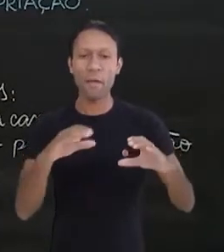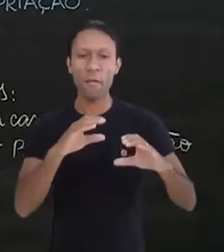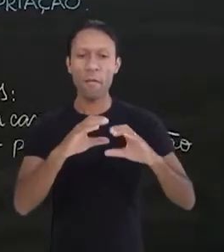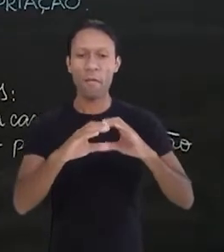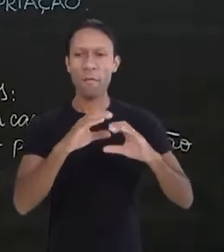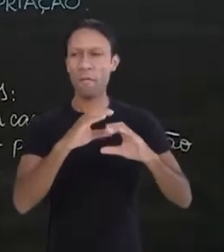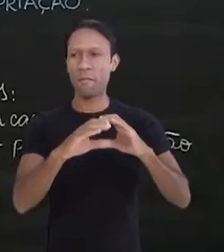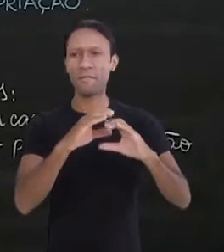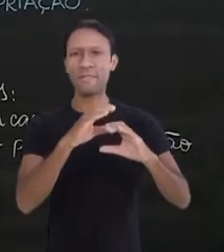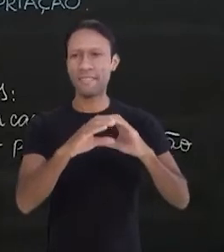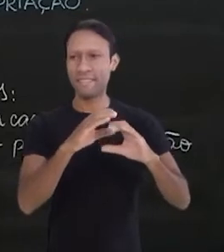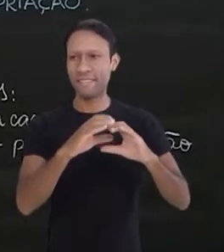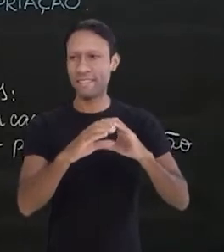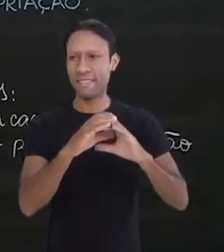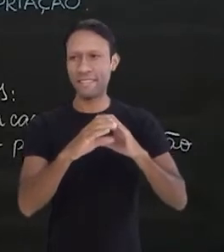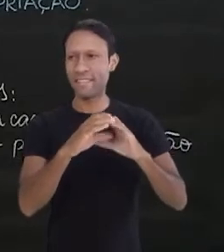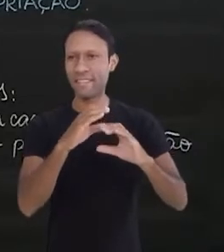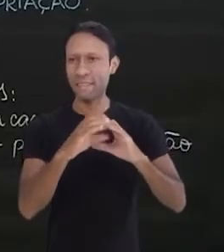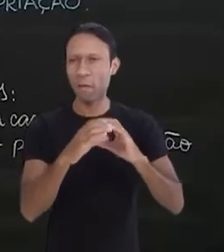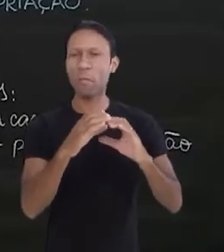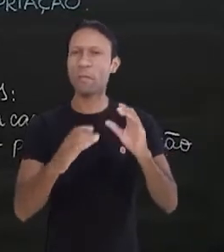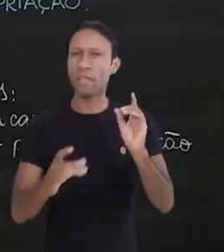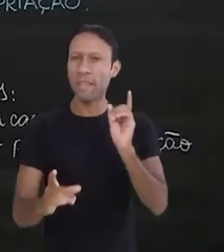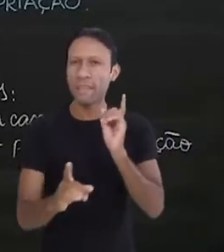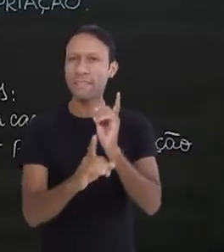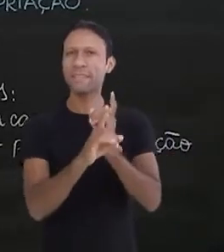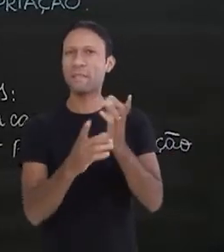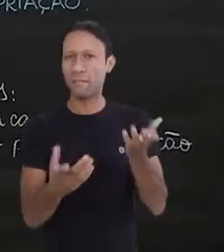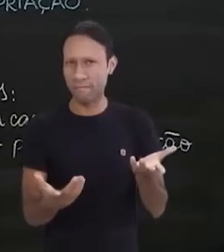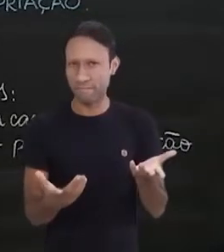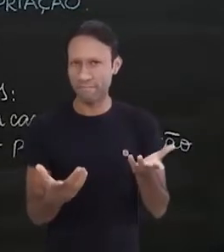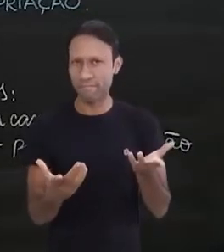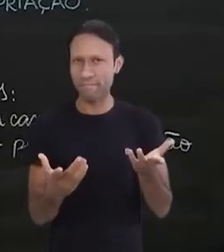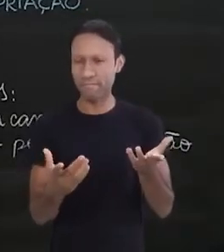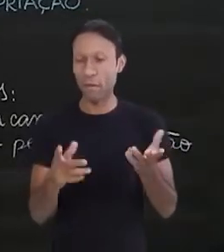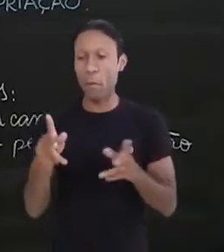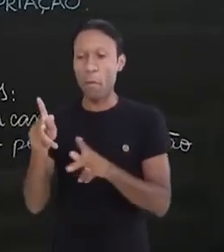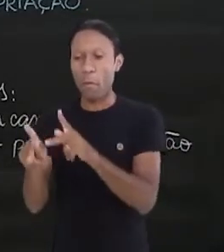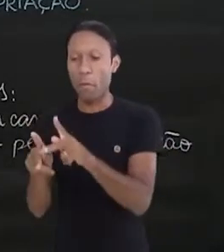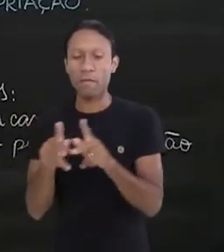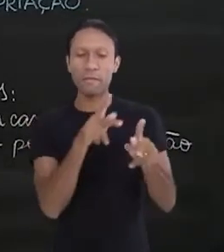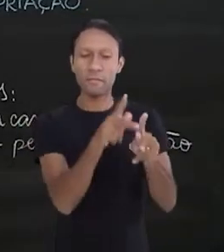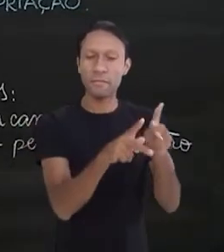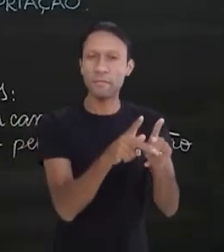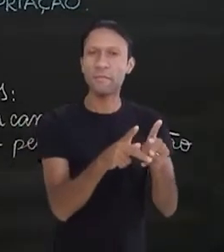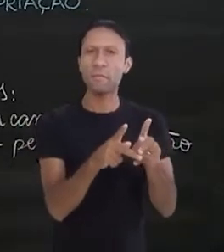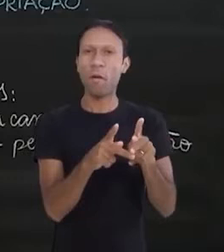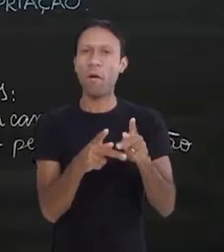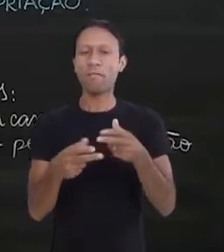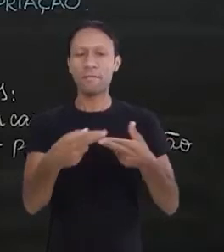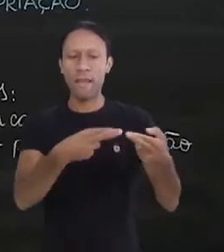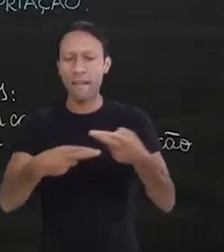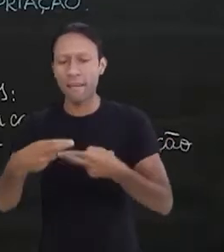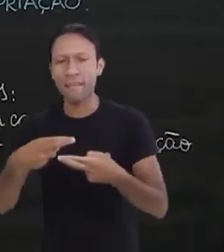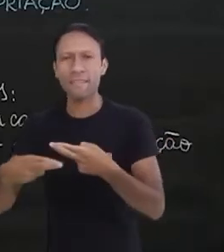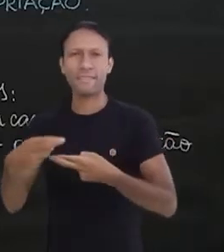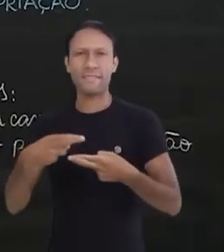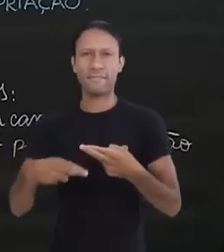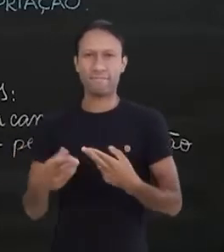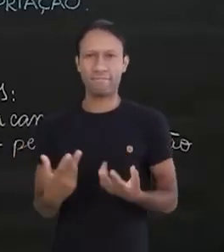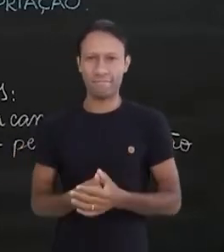é simplesmente um estar do lado do outro, mas os povos interagirem, mas as coisas acontecerem em